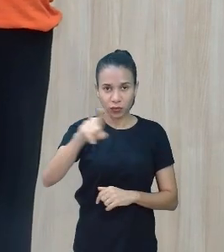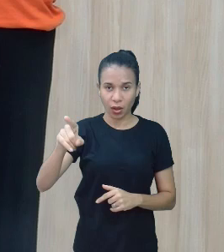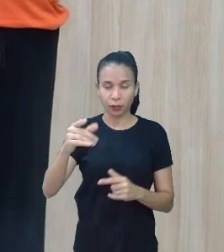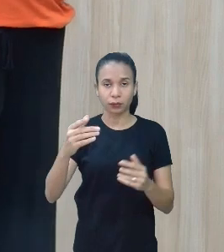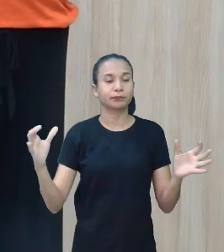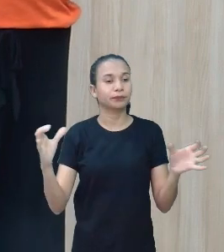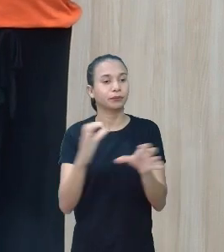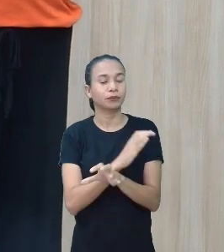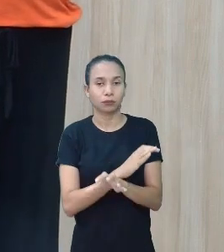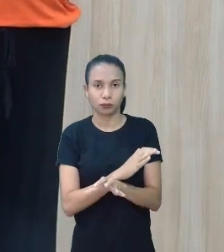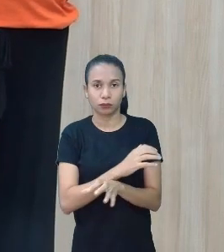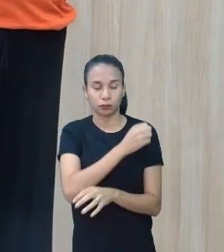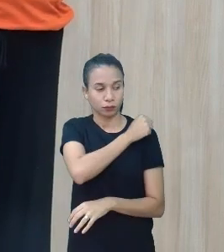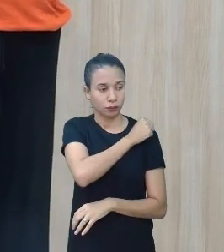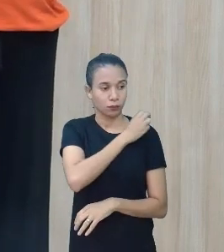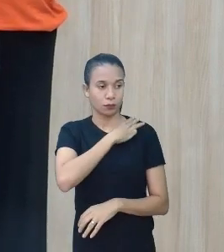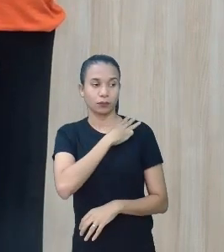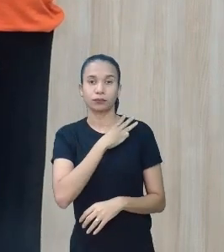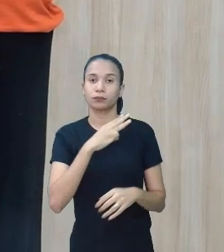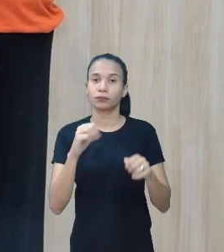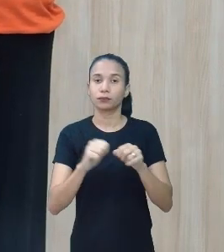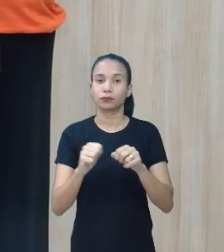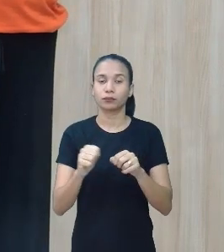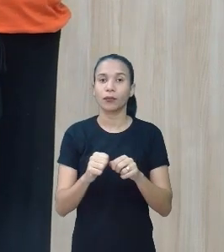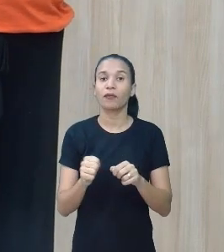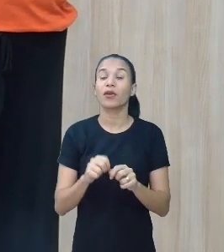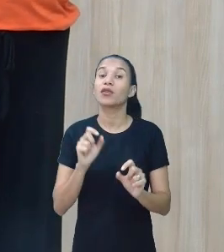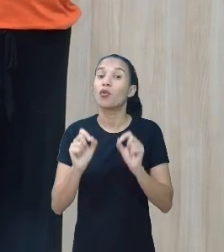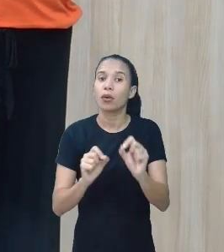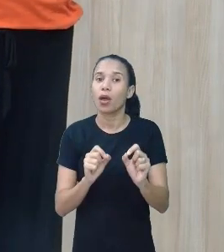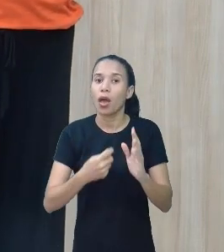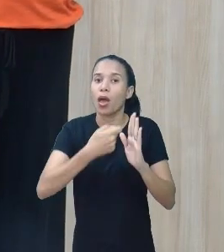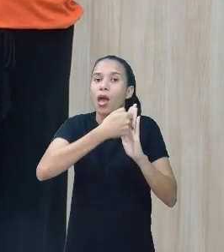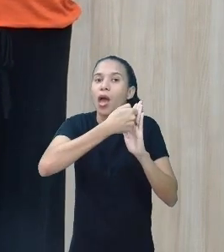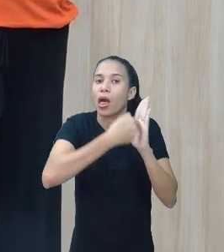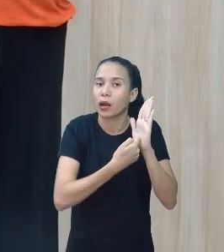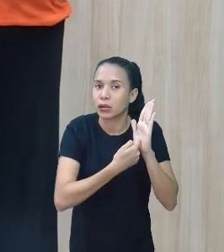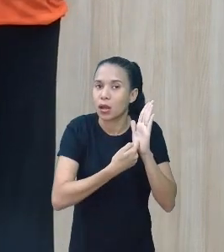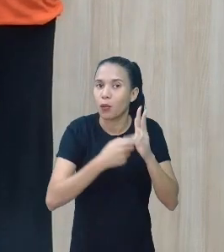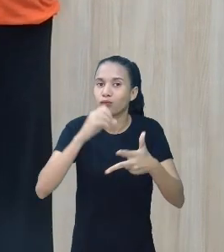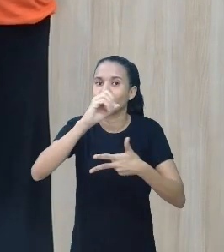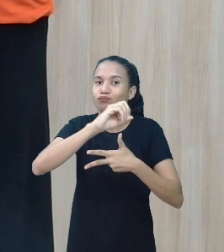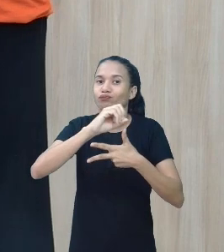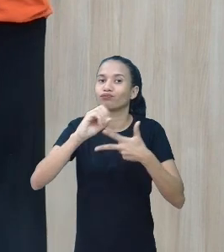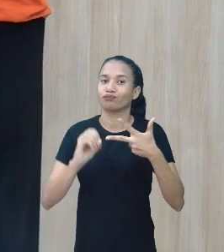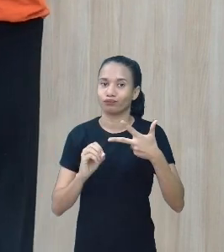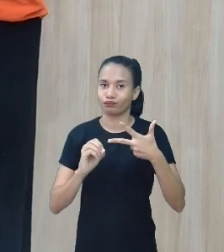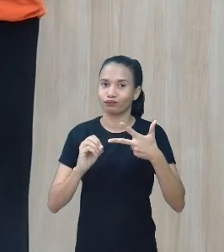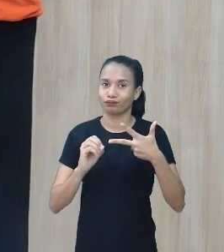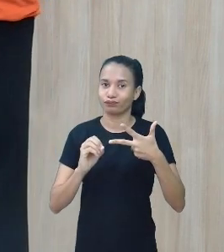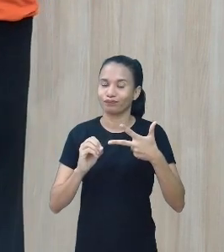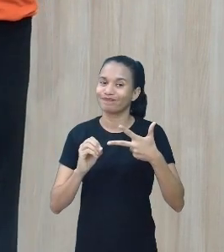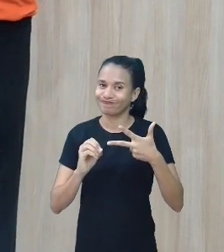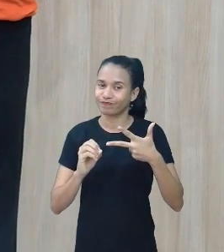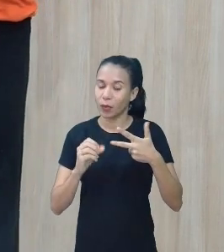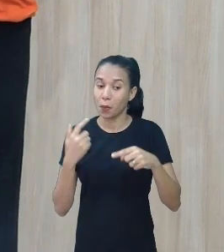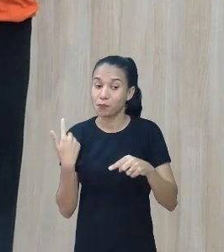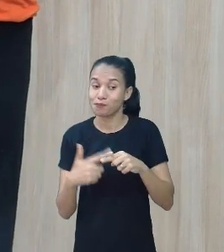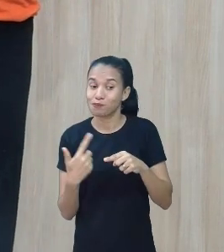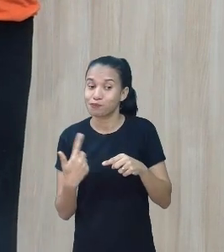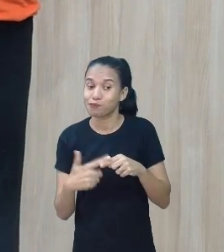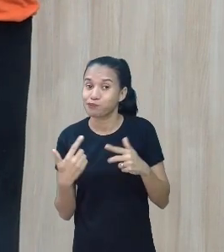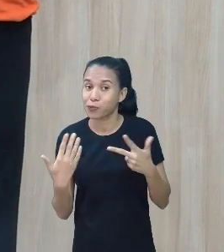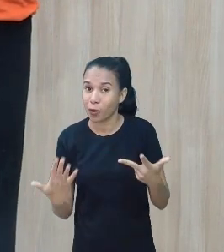concluir o ensino médio e vão fazer a tão temida redação do Enem. Por que é tão